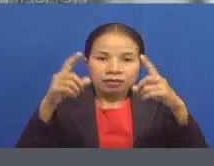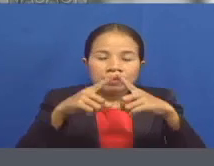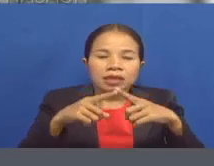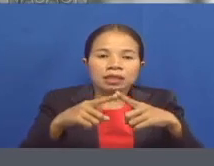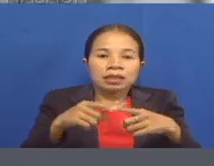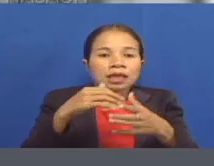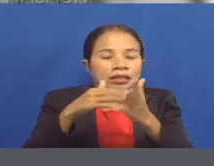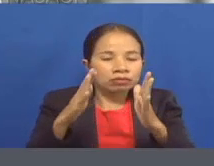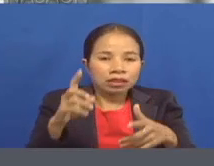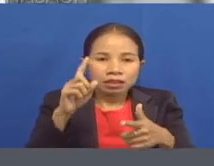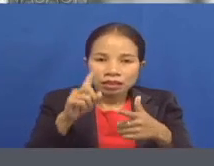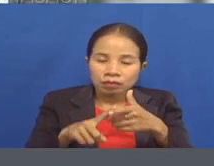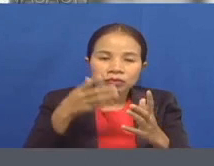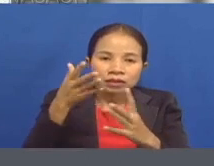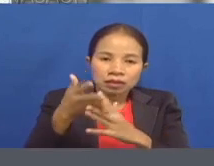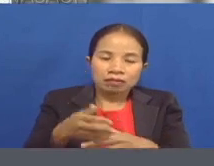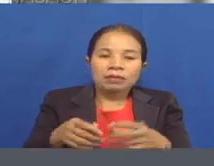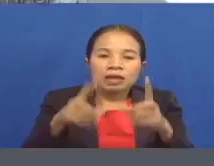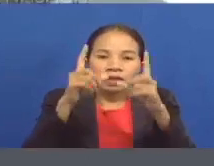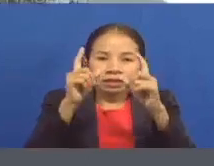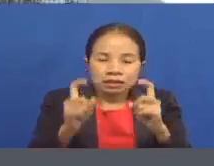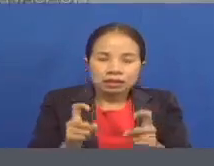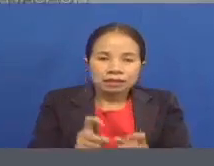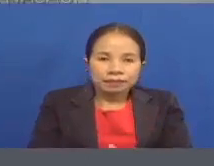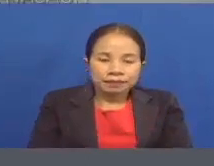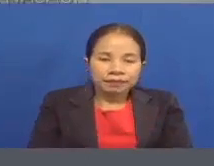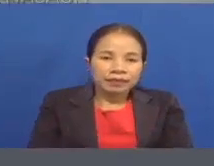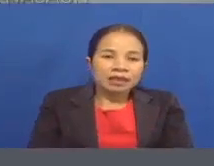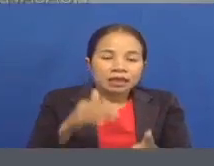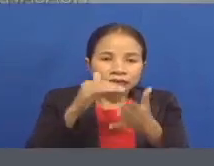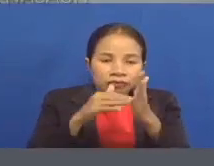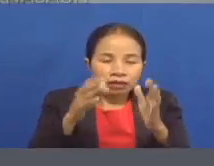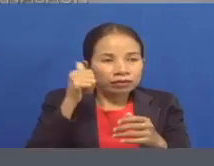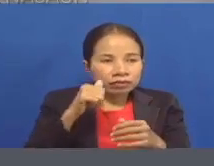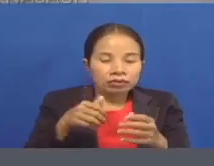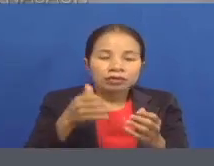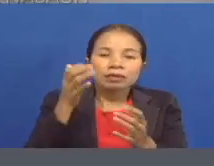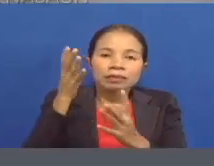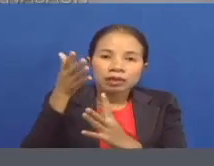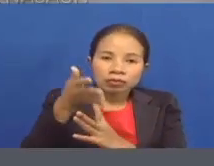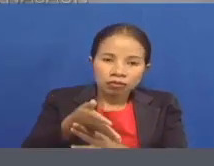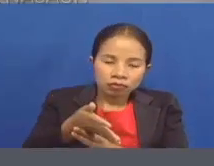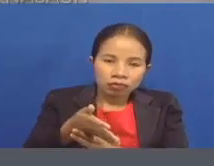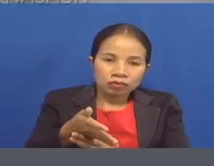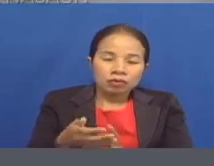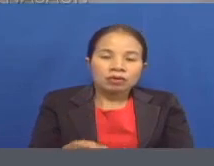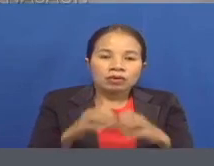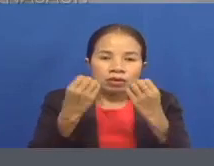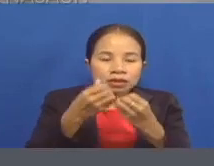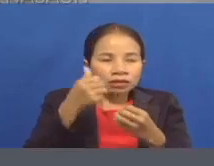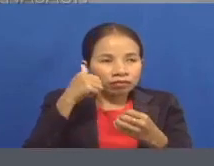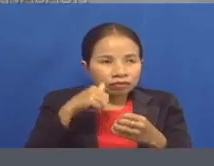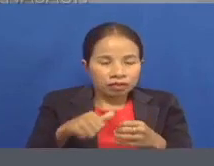banye estudante molok tama ba exame. Alin feto ne maiona, mai torre di feto, organização feto,